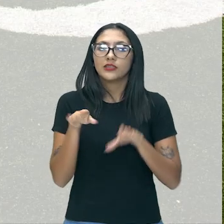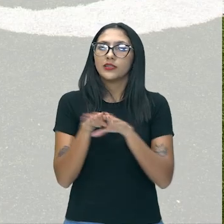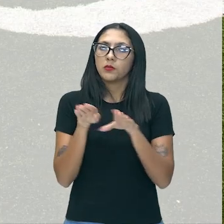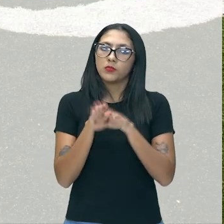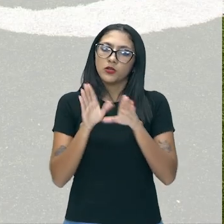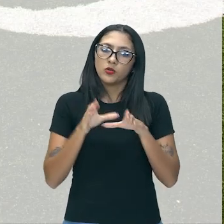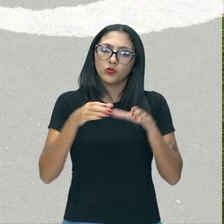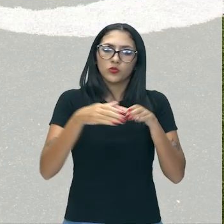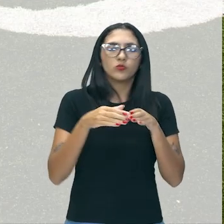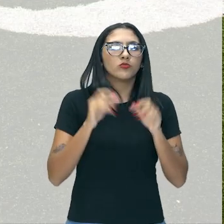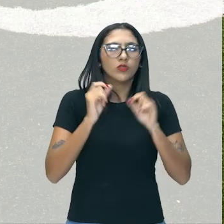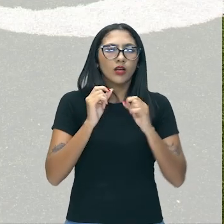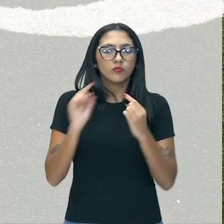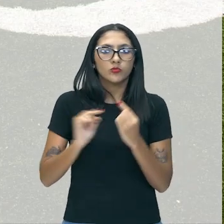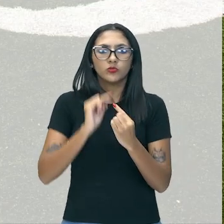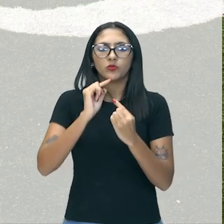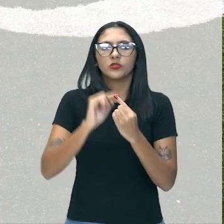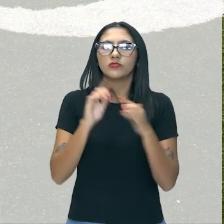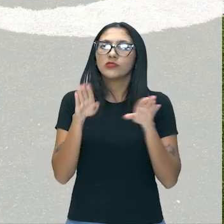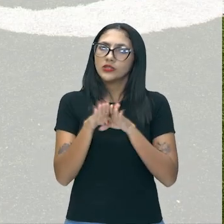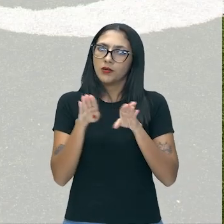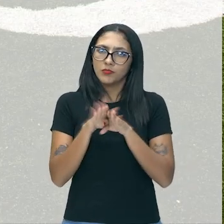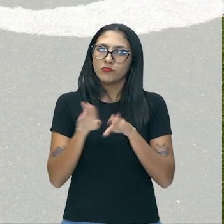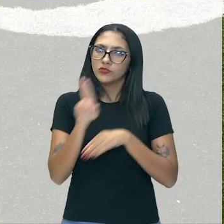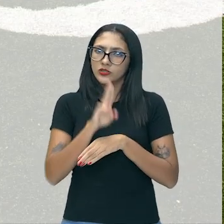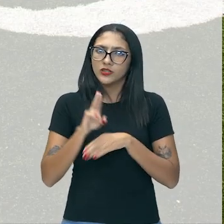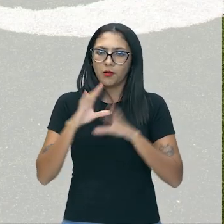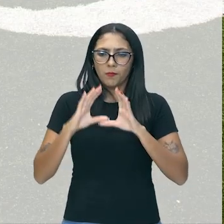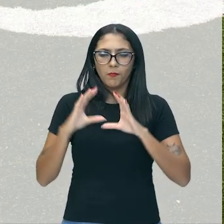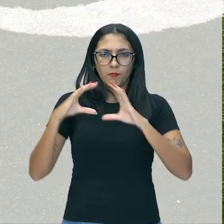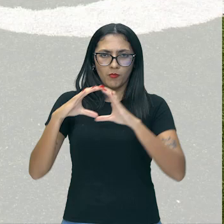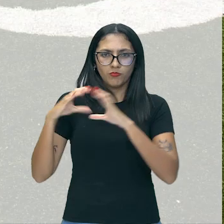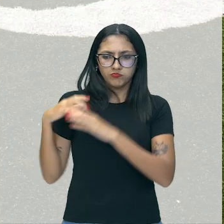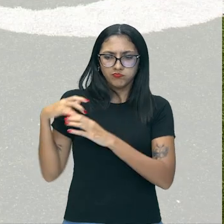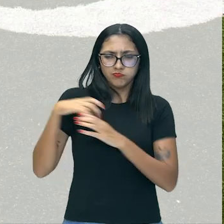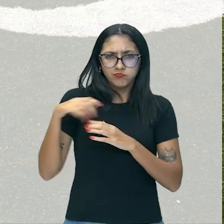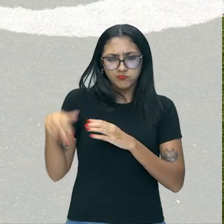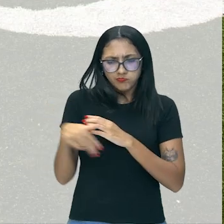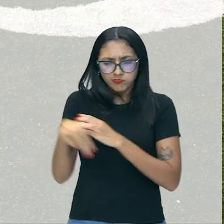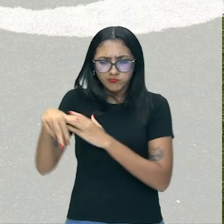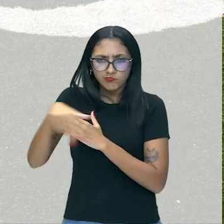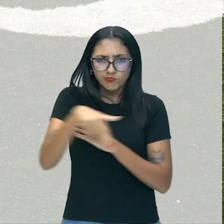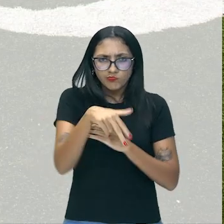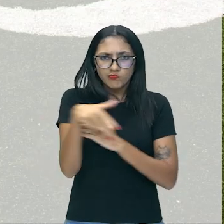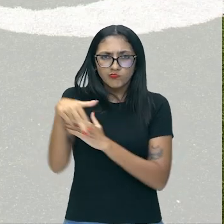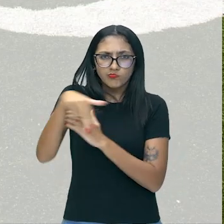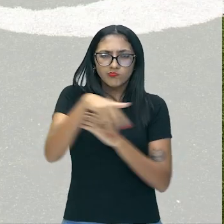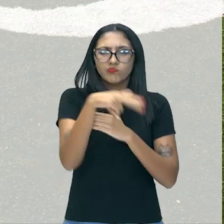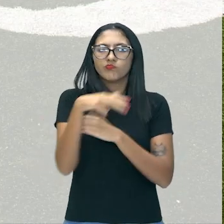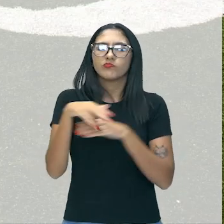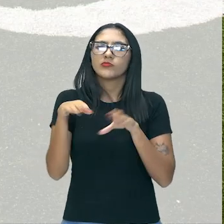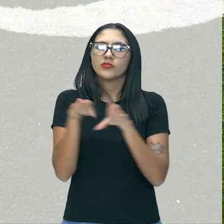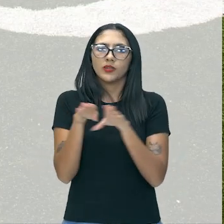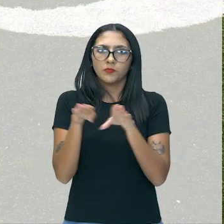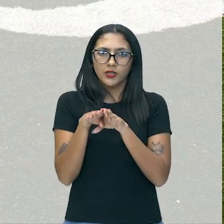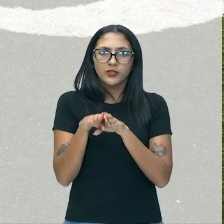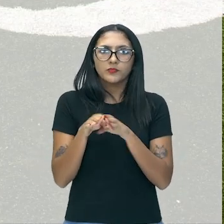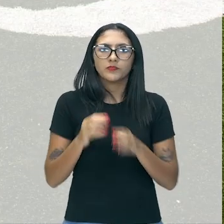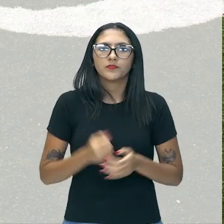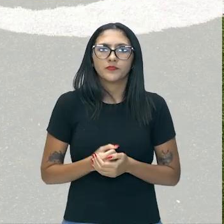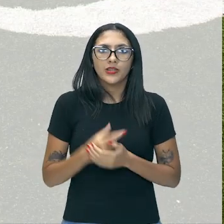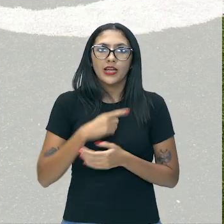tem o objetivo também de levar essa bola até o campo adversário, marcando ali, no lugar do try, ele vai marcar